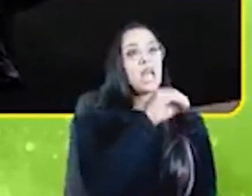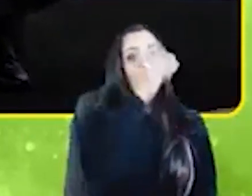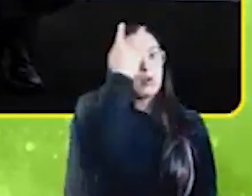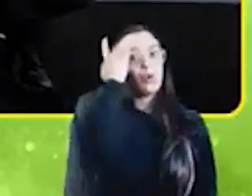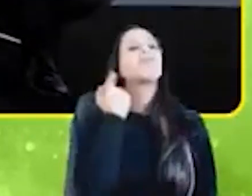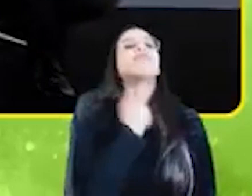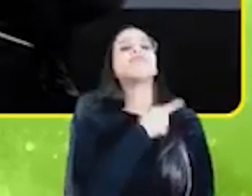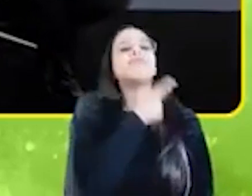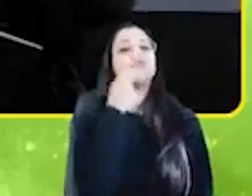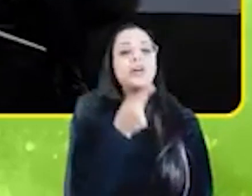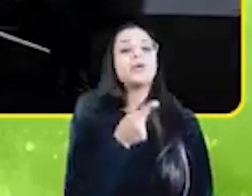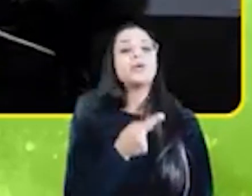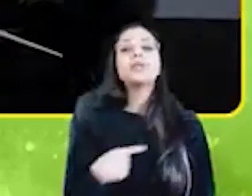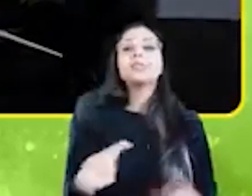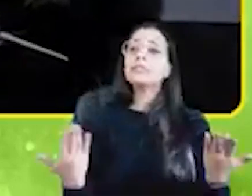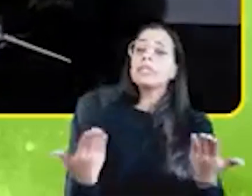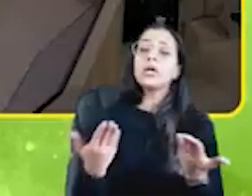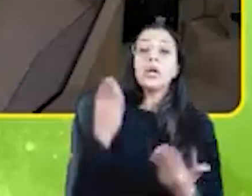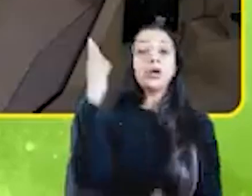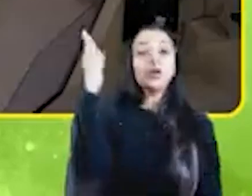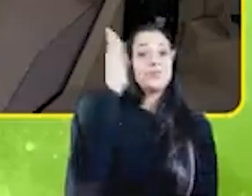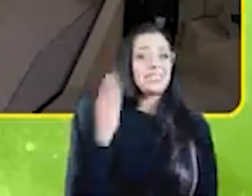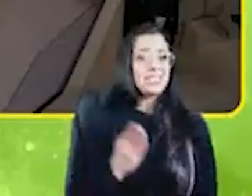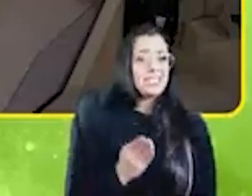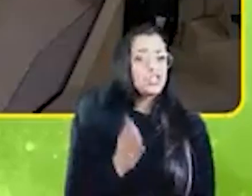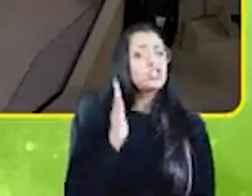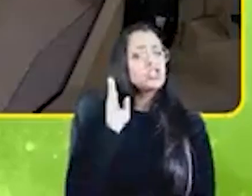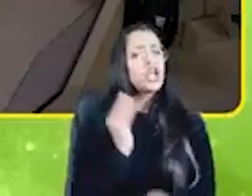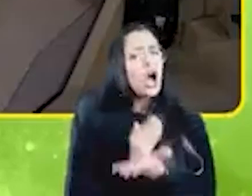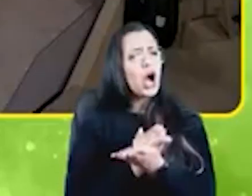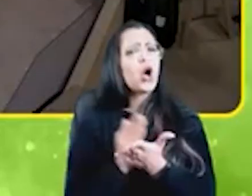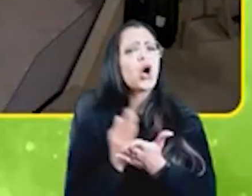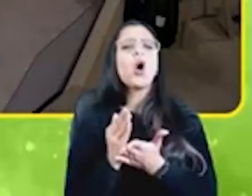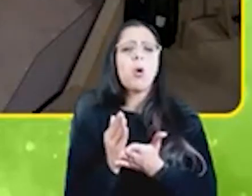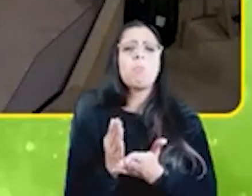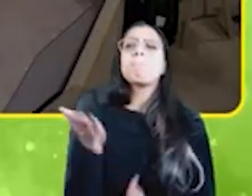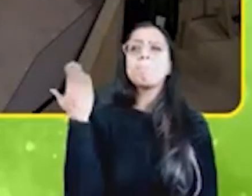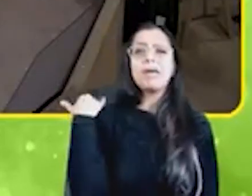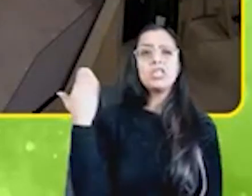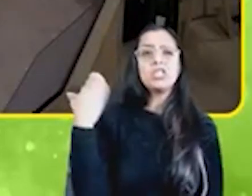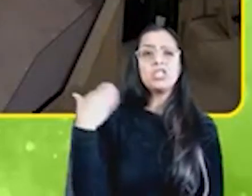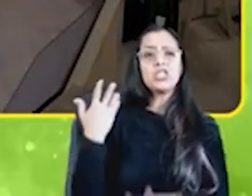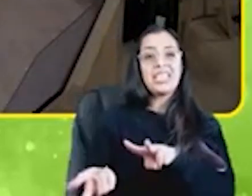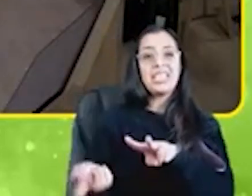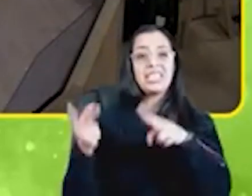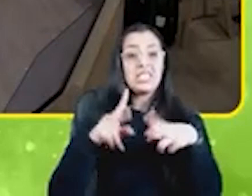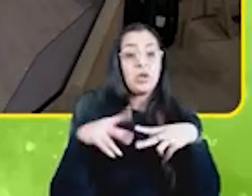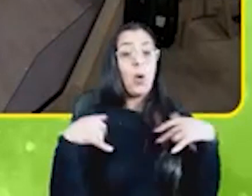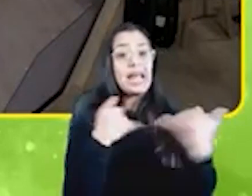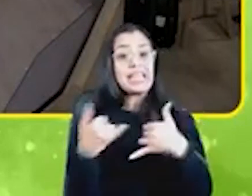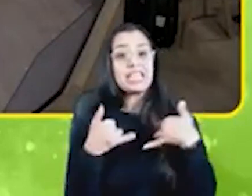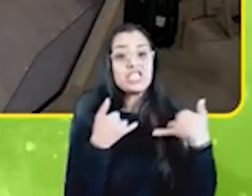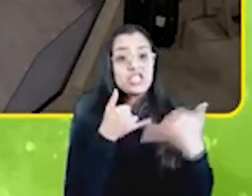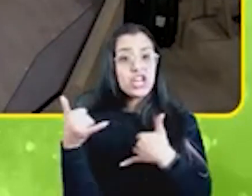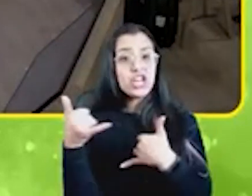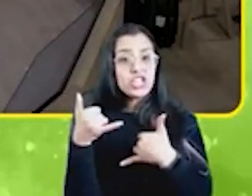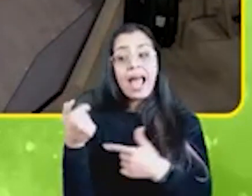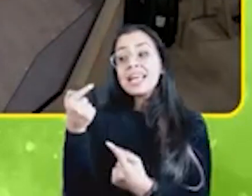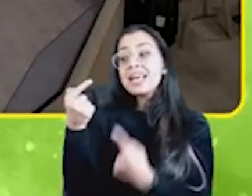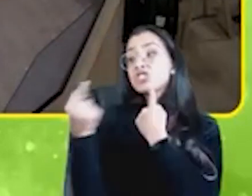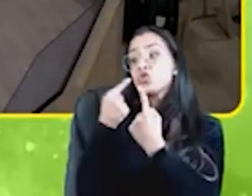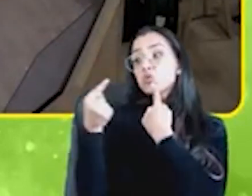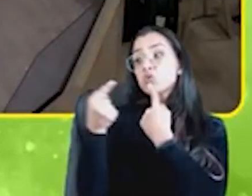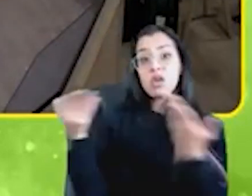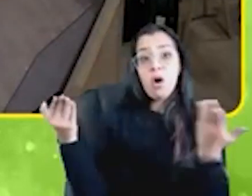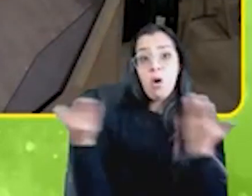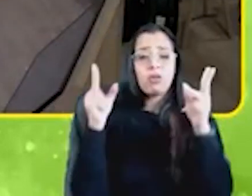E aí o Brasil já começou há muito tempo essa transição energética e essa discussão sobre mudança do clima é fundamental